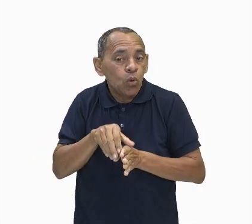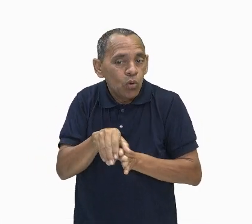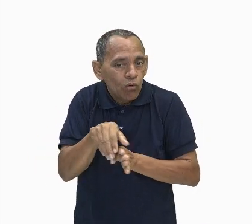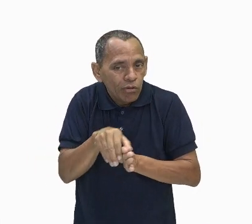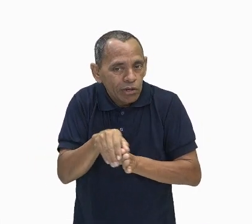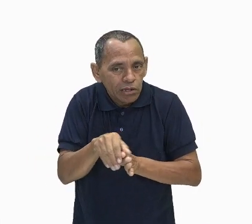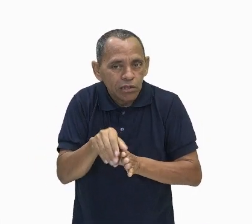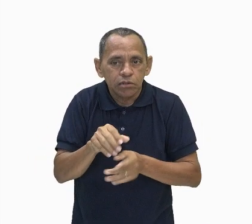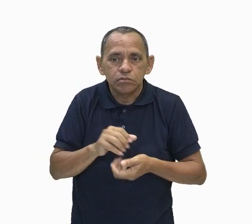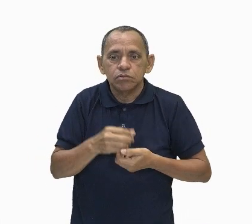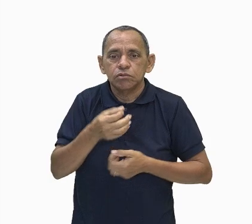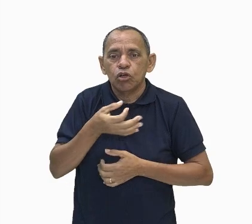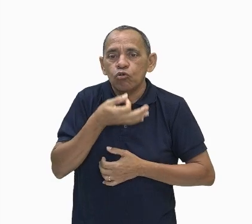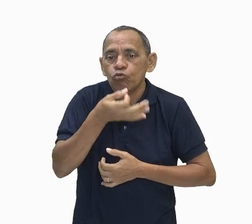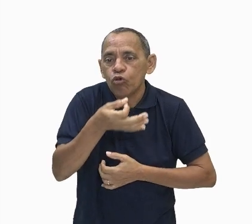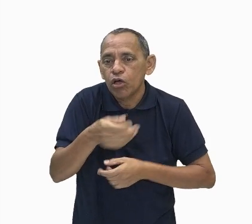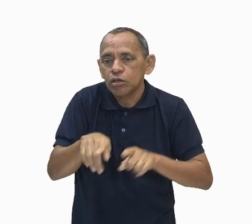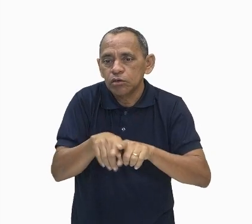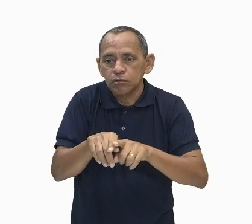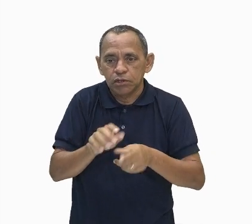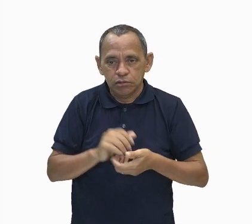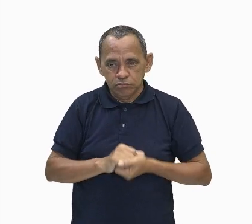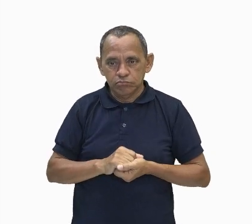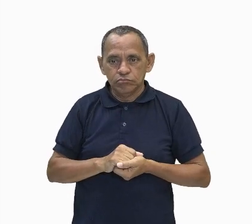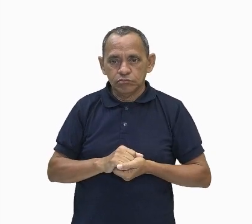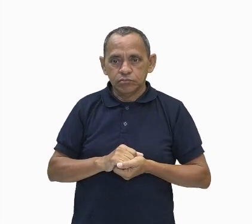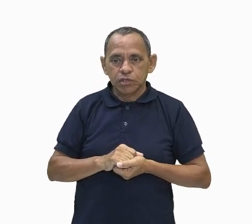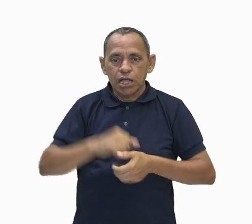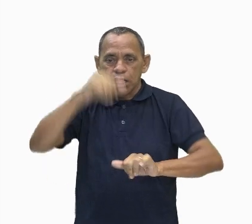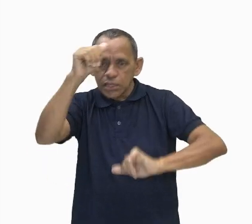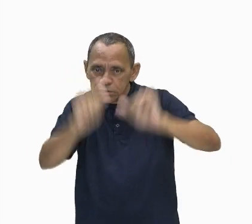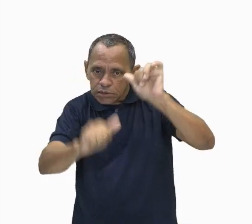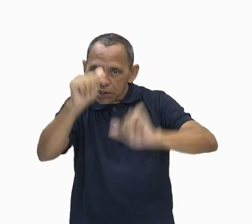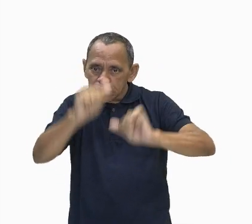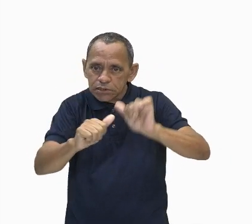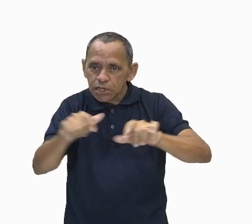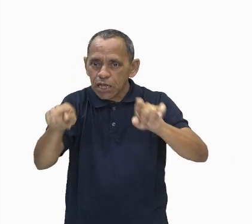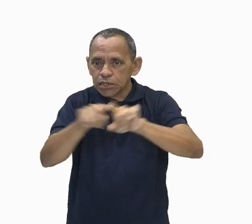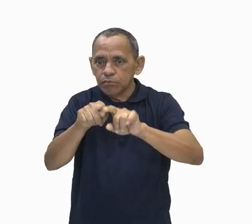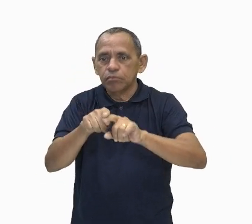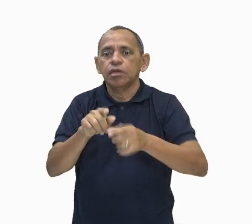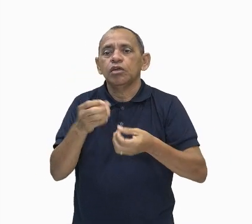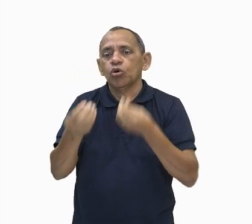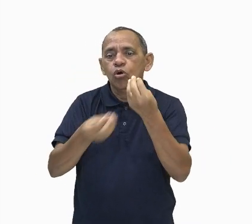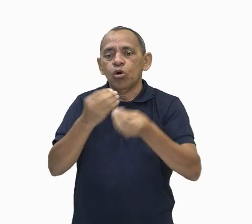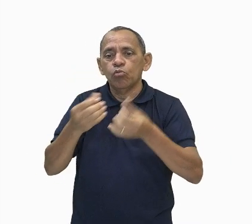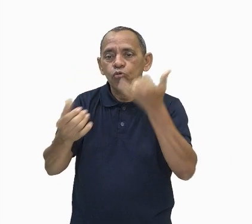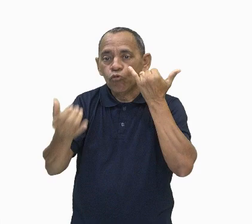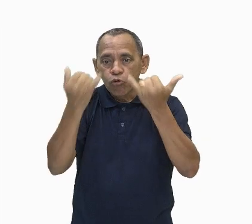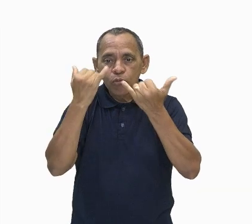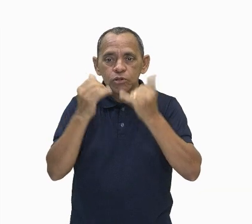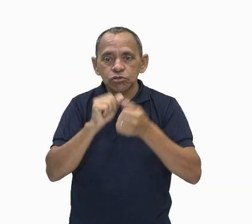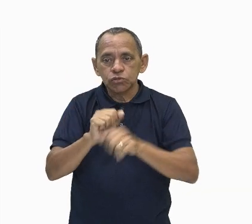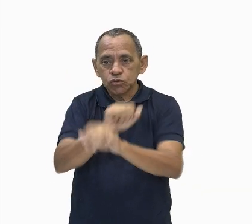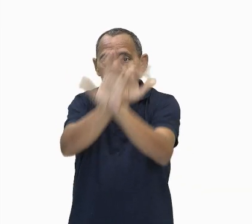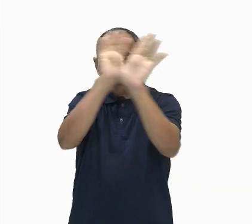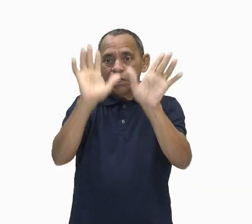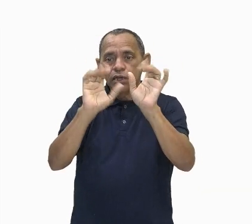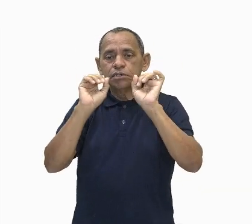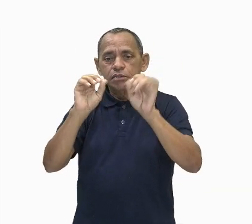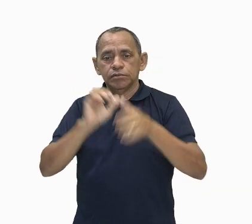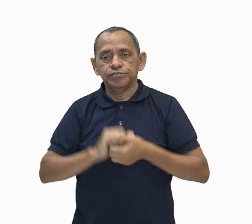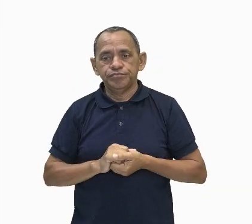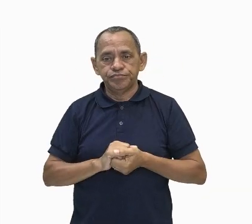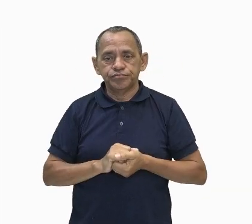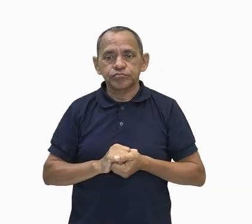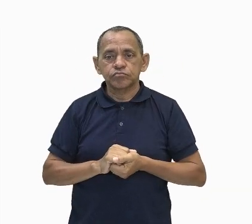precisa captar a partir da sua interpretação. Olha lá. Nas informações implícitas, o